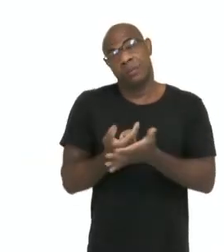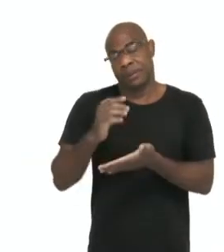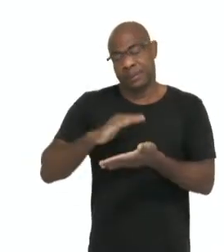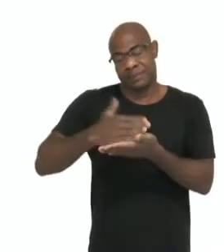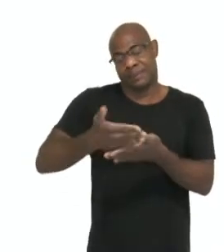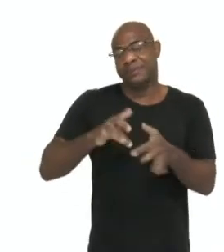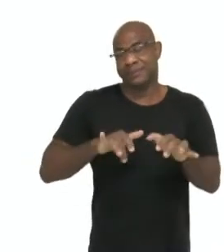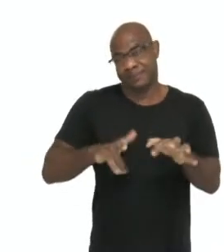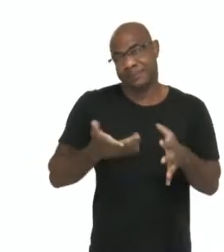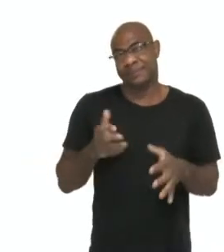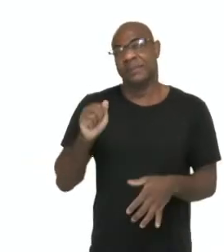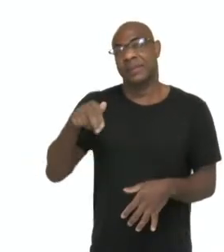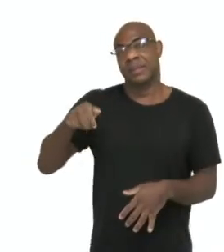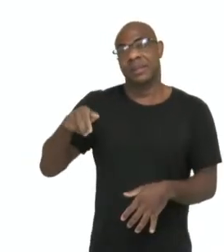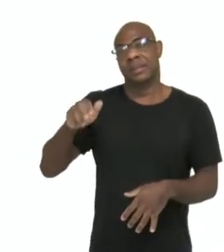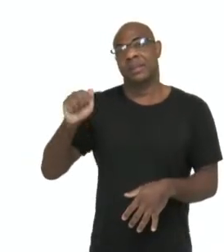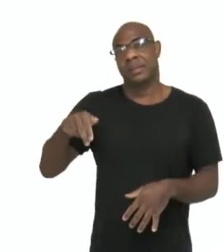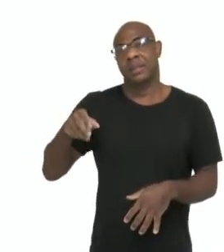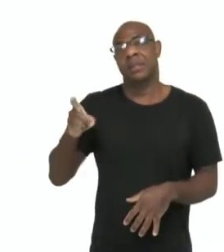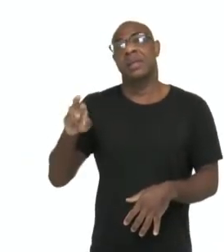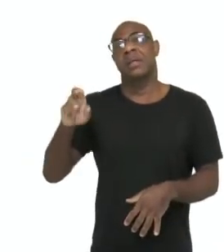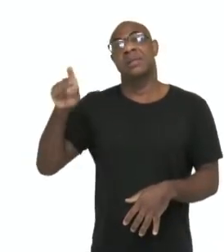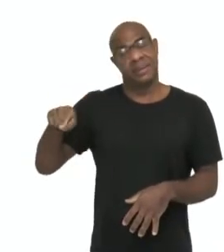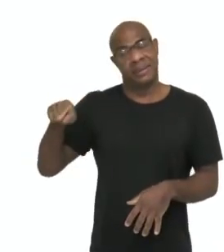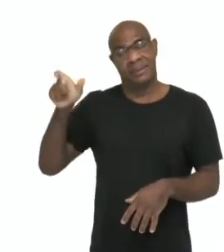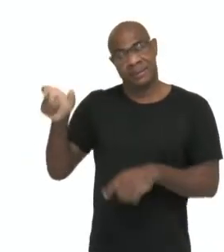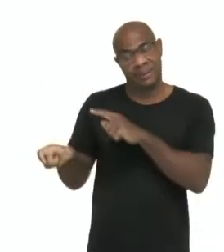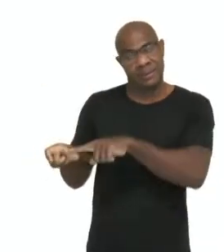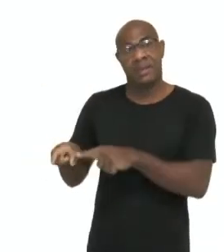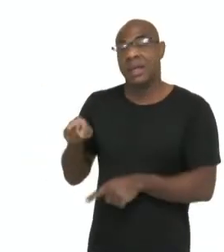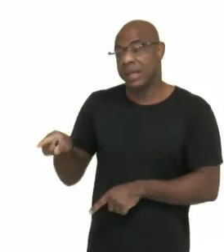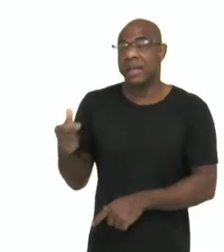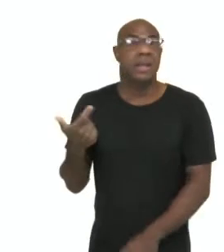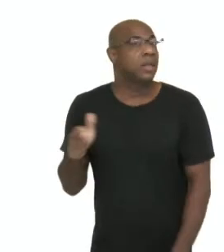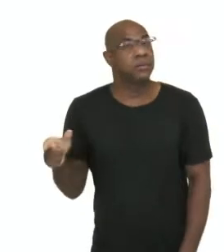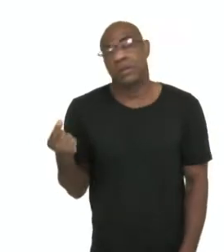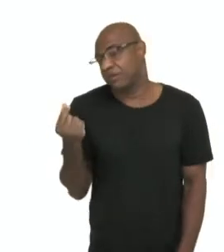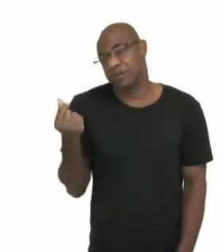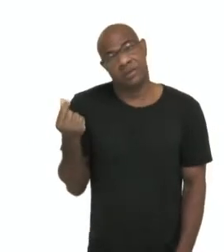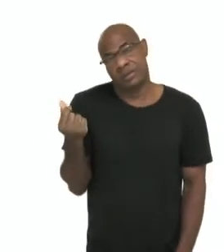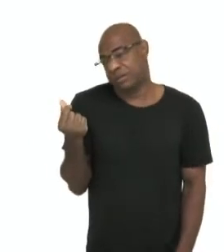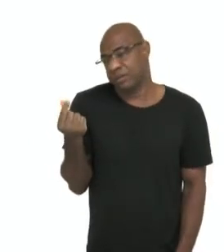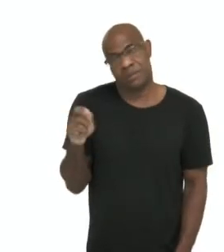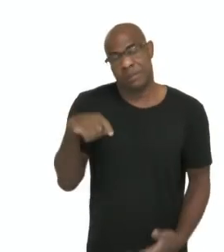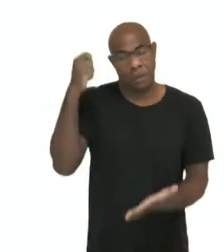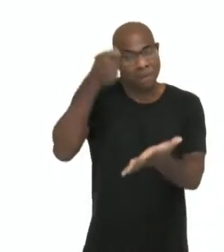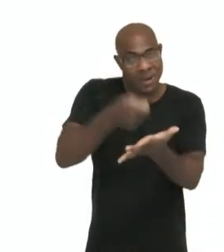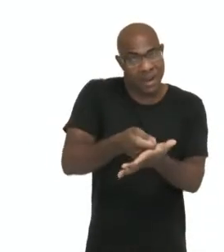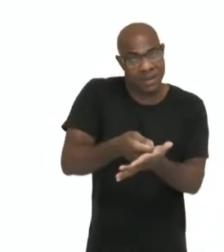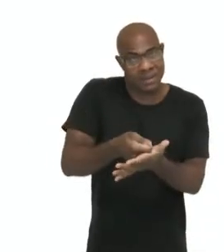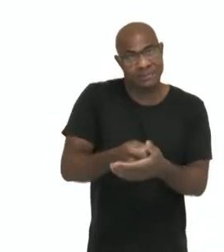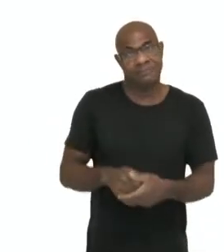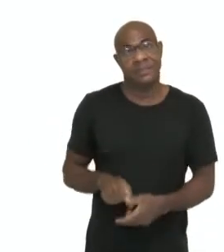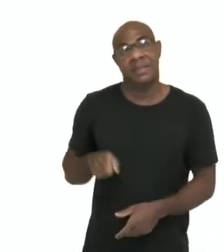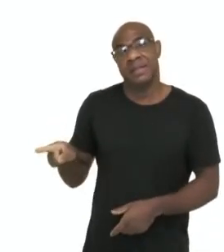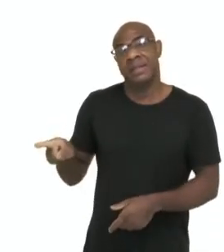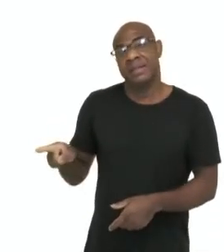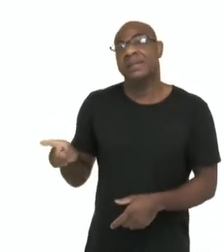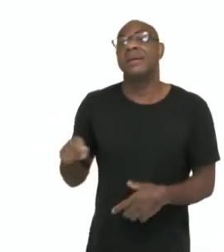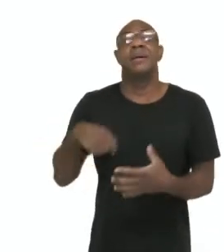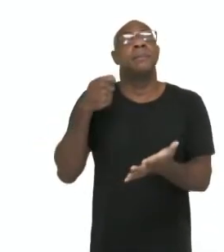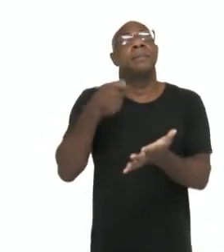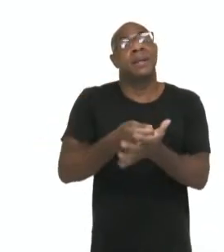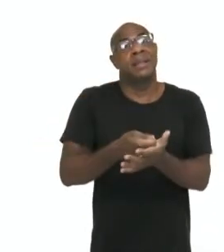fazer os trabalhos em casa. Como não tinha o valor total para a compra à vista, optou por pagar